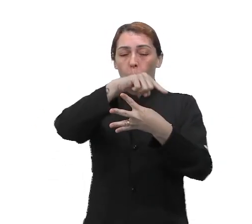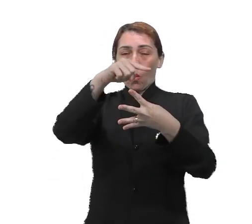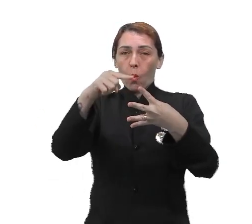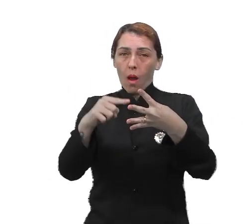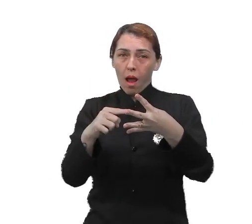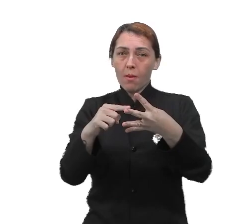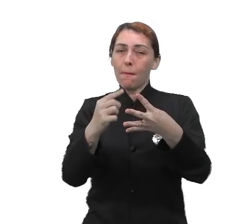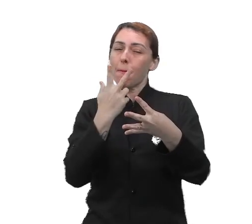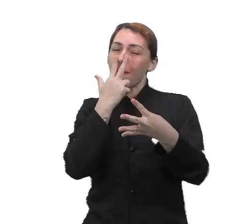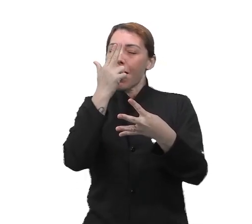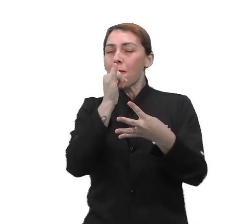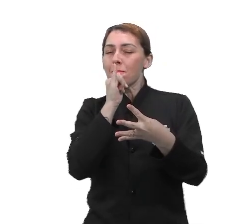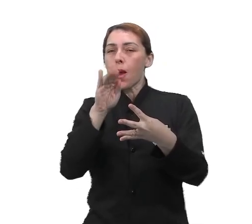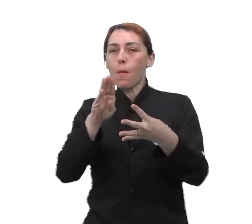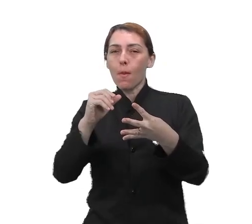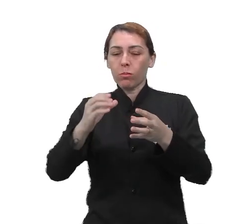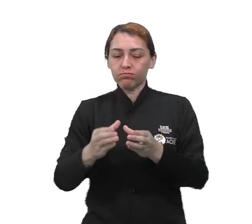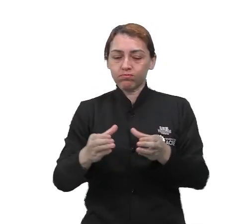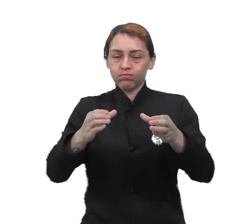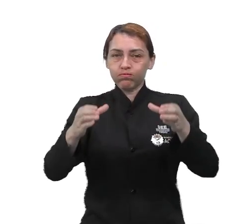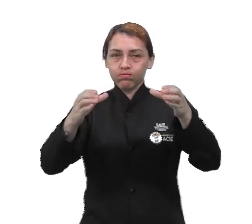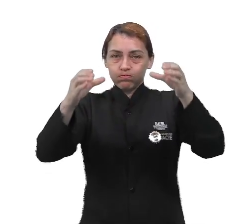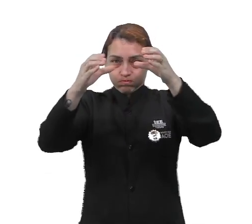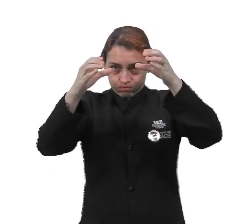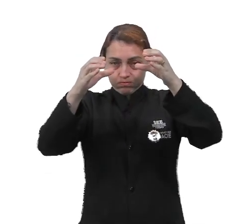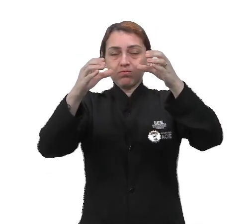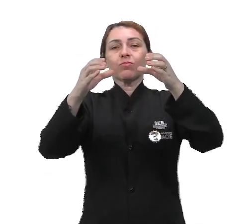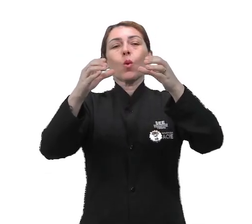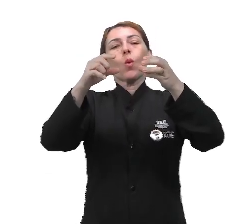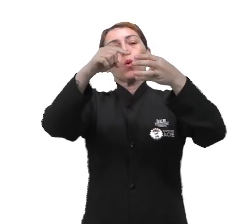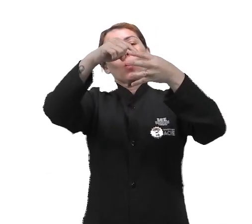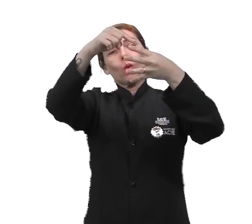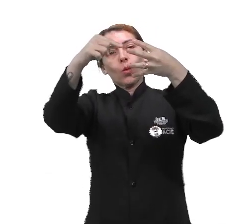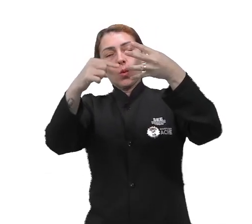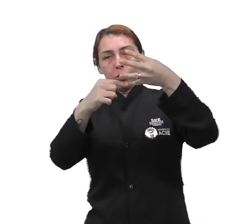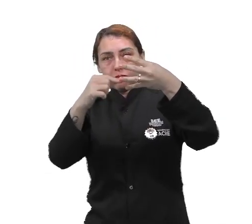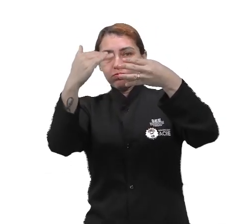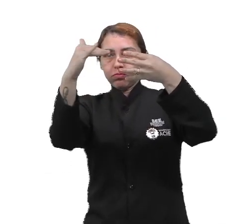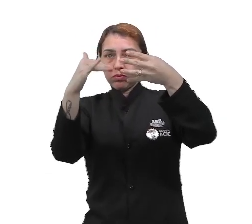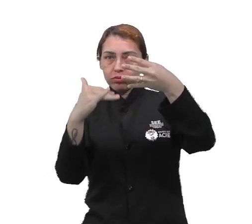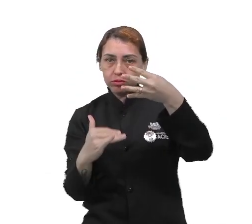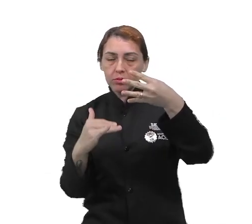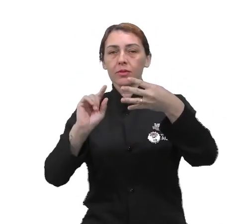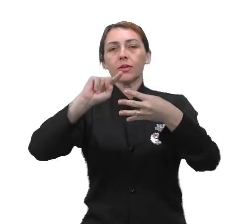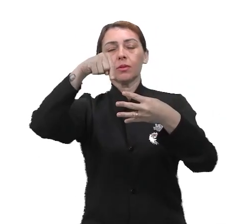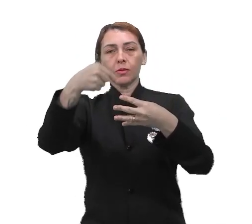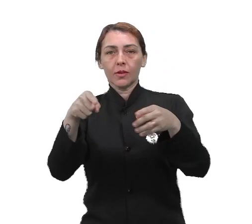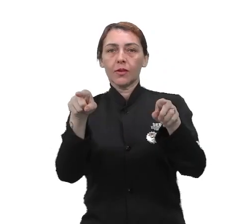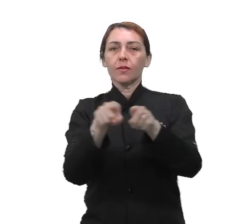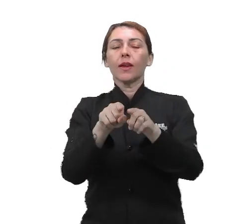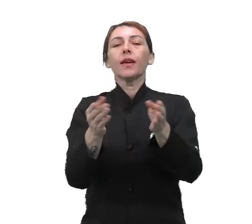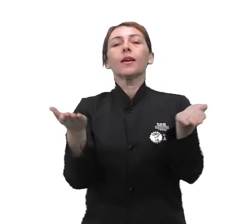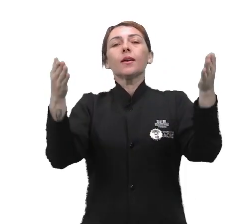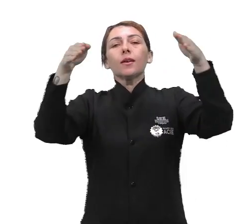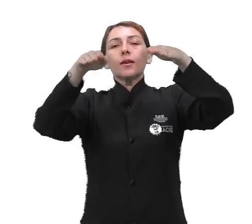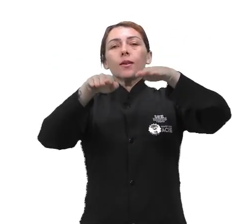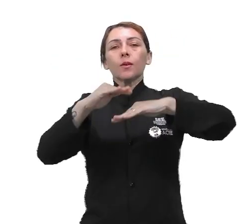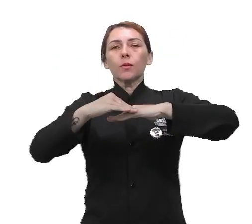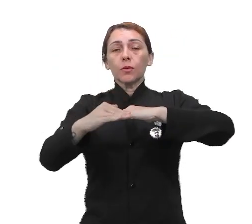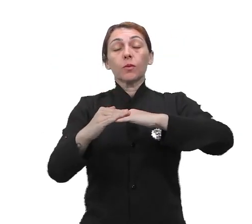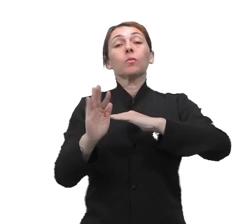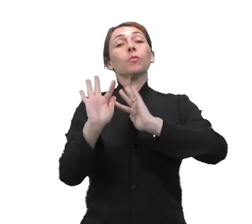andares, né? Então, o mais alto a montanha, depois o planalto, a planície e aí depois vem a depressão.